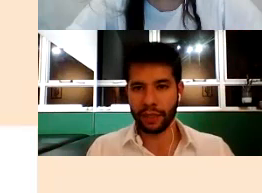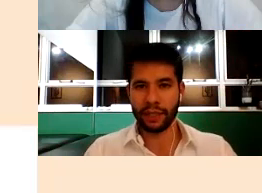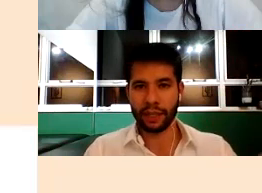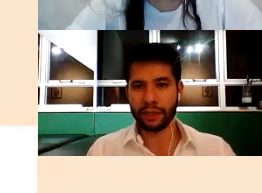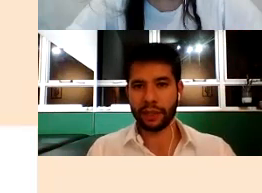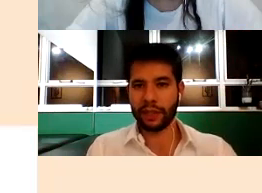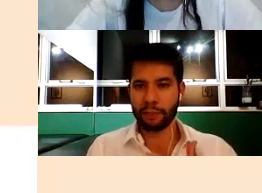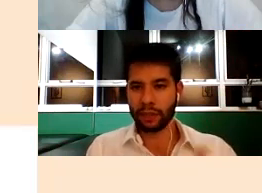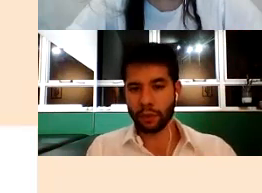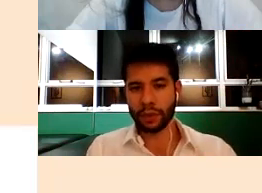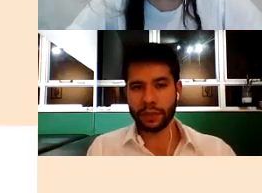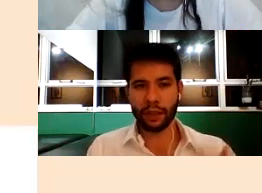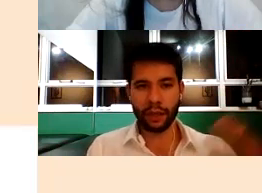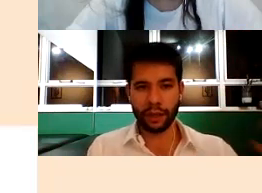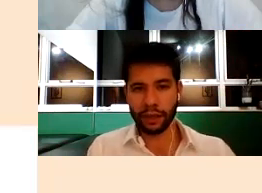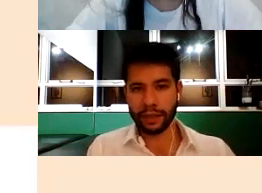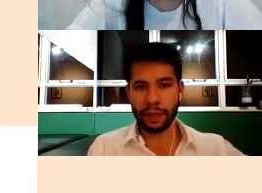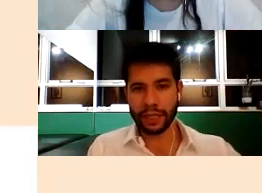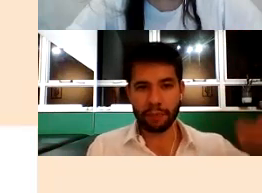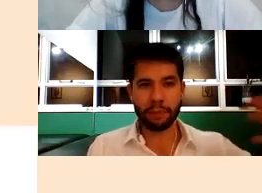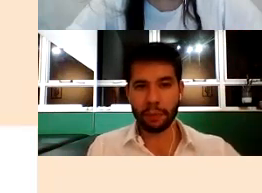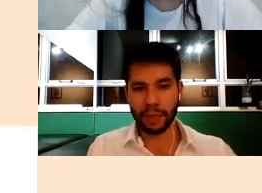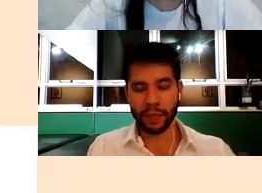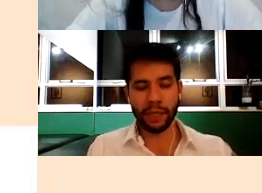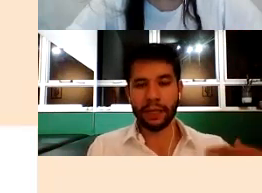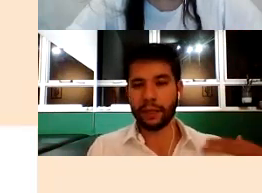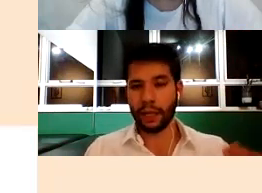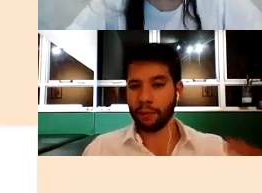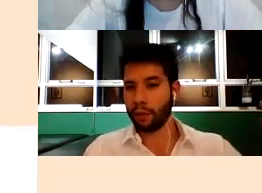problema na vida das pessoas, esse primeiro